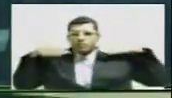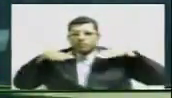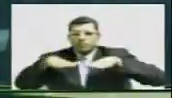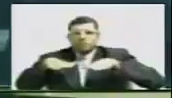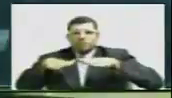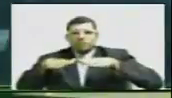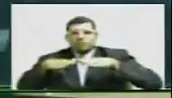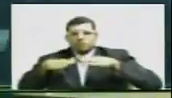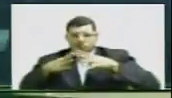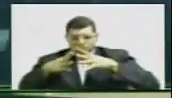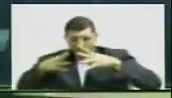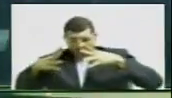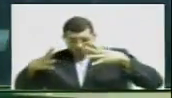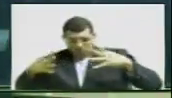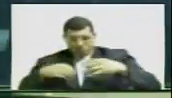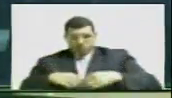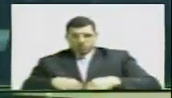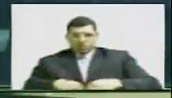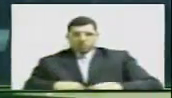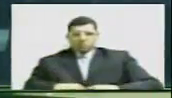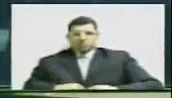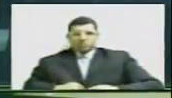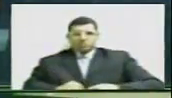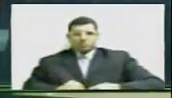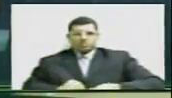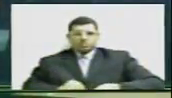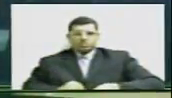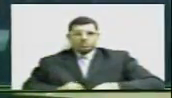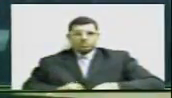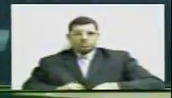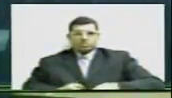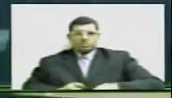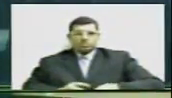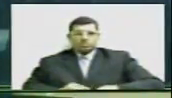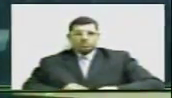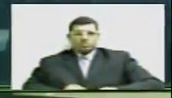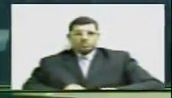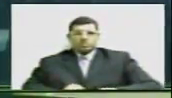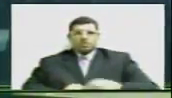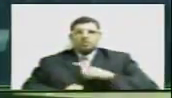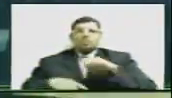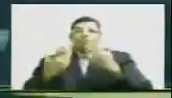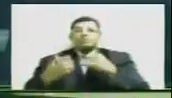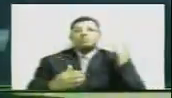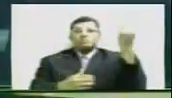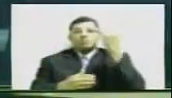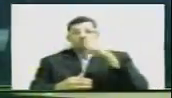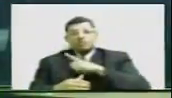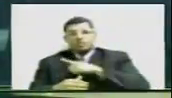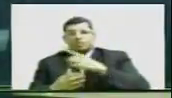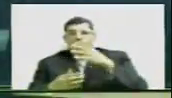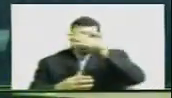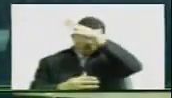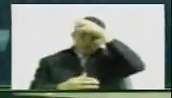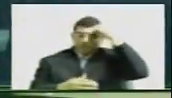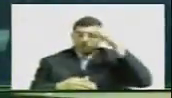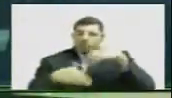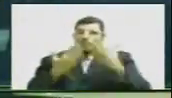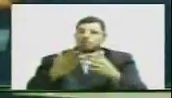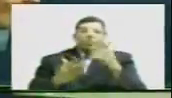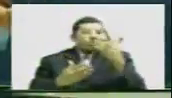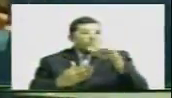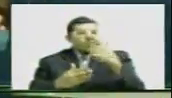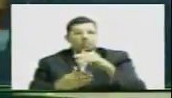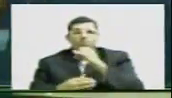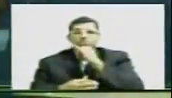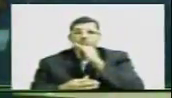do porte do Aeroporto Internacional de Manaus, com a importância que ele tem para o polo industrial de Manaus, não